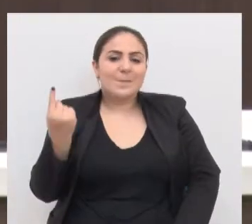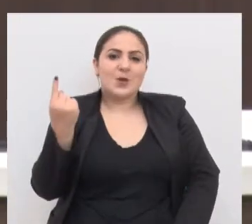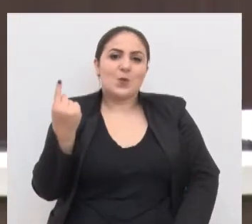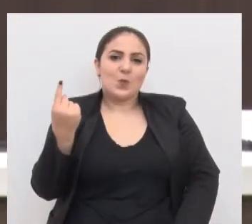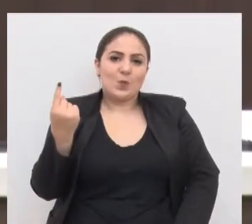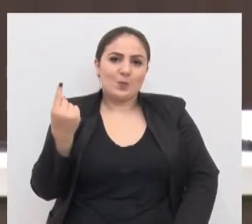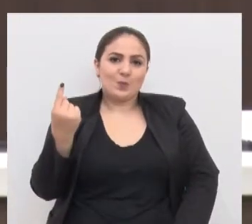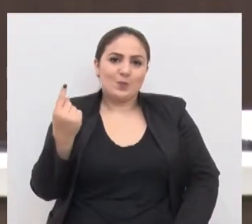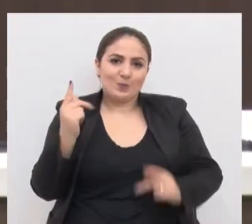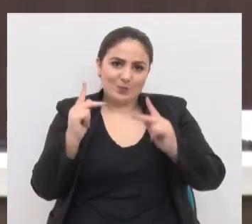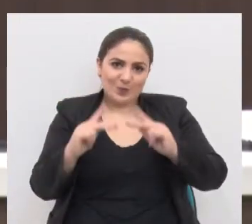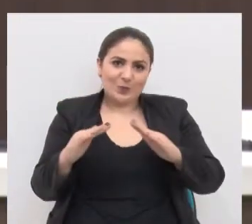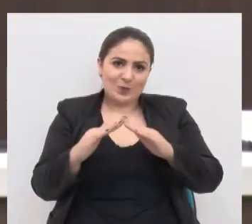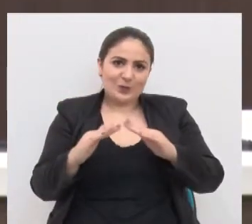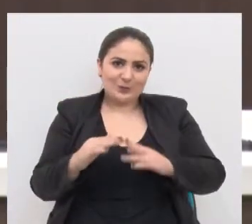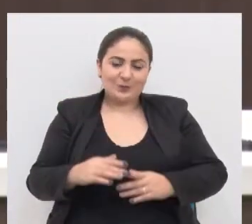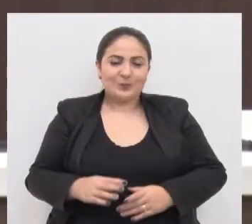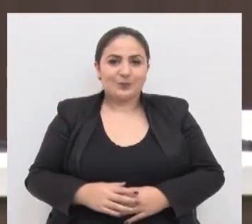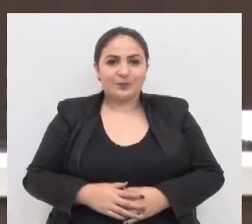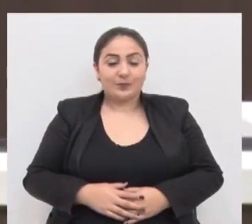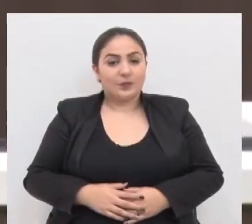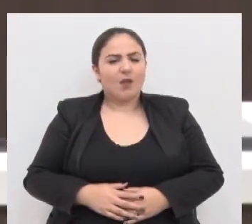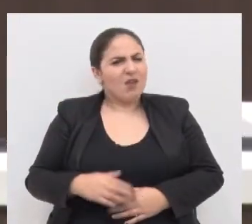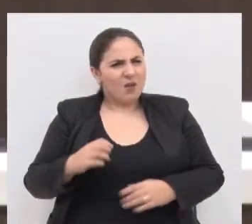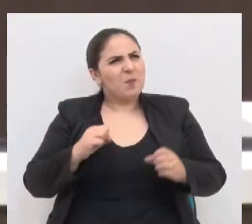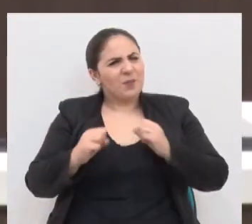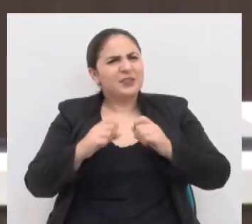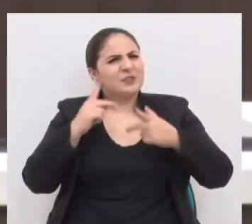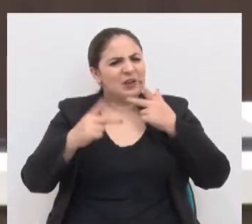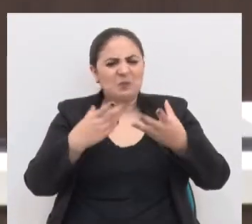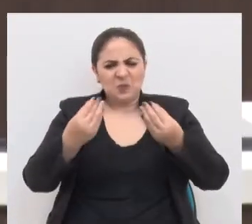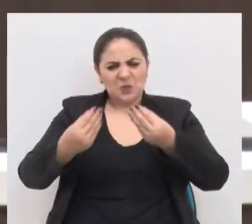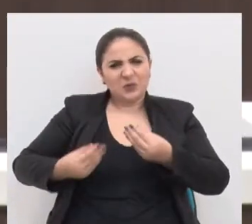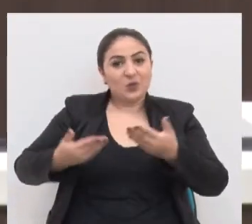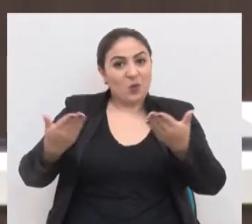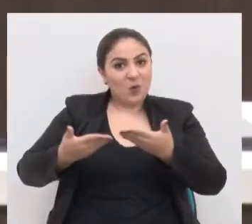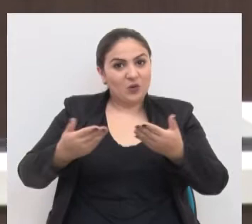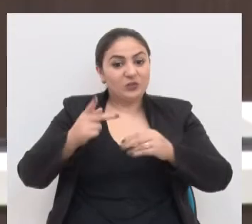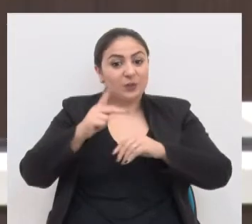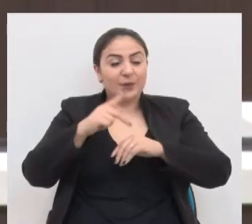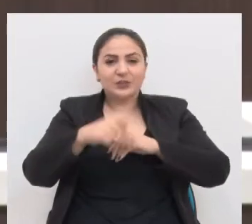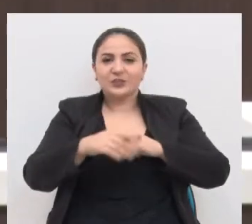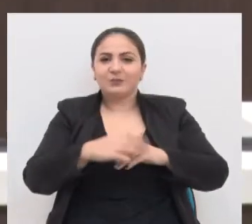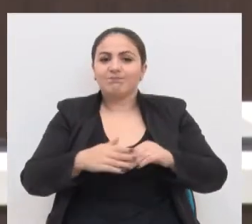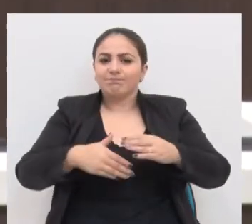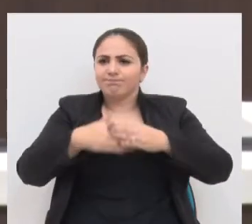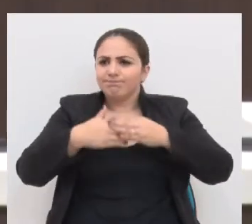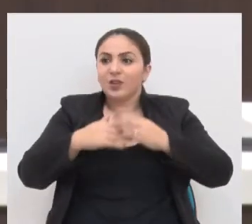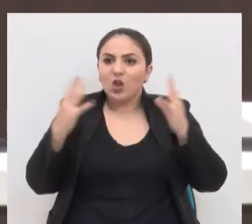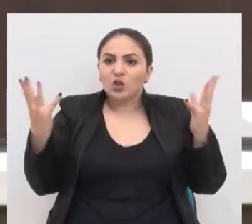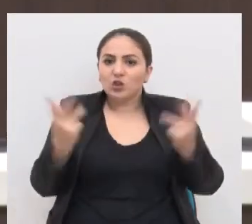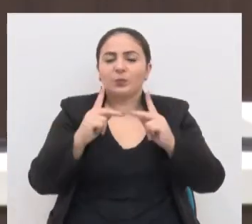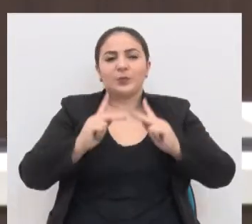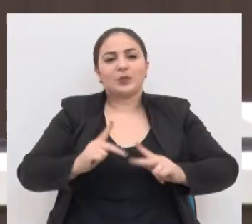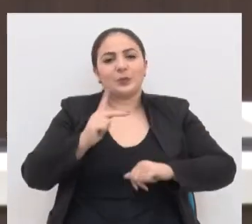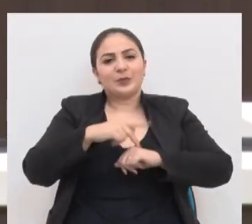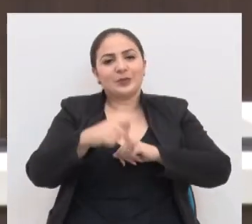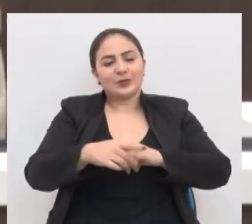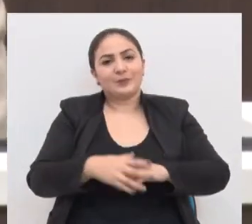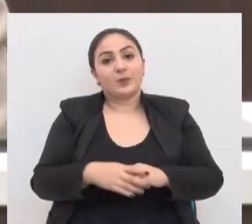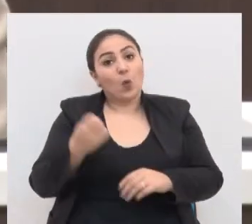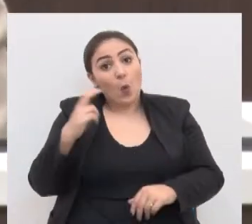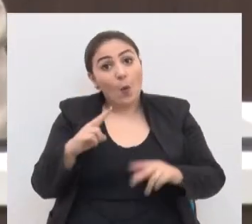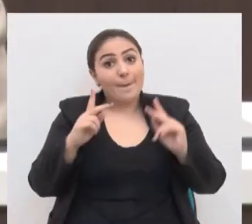200 mil habitantes. Eu poderia falar muito hoje de Passo Fundo aqui, deixar minha saudação a todos os